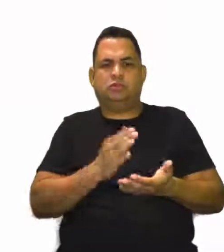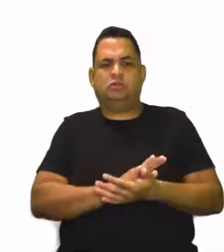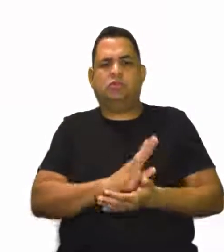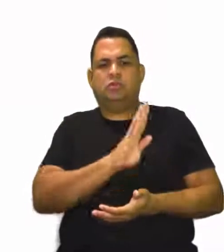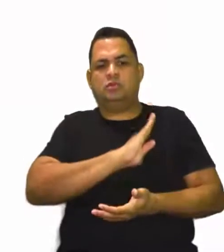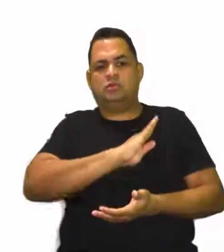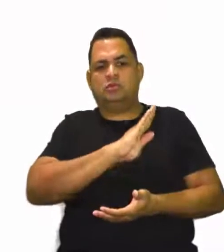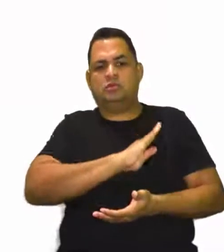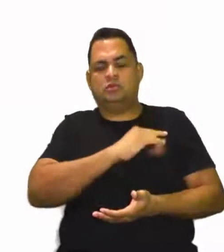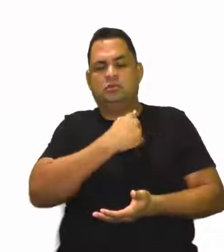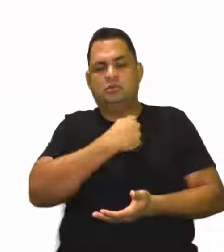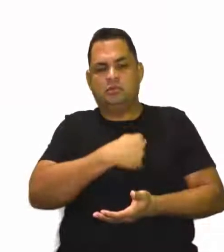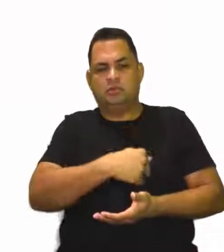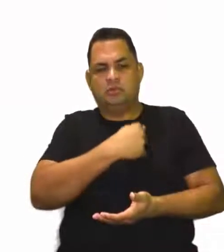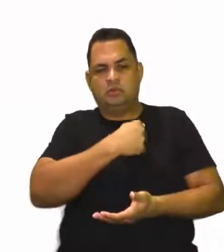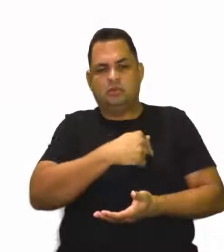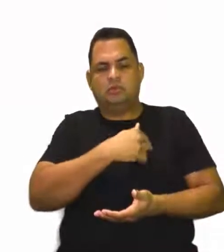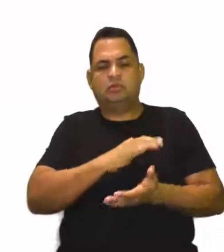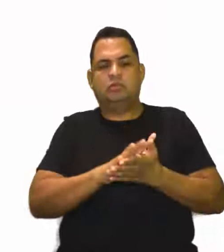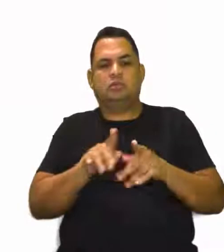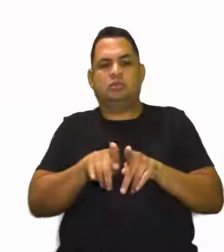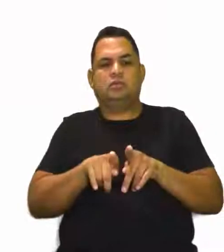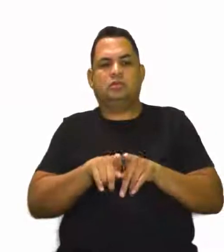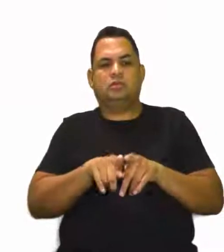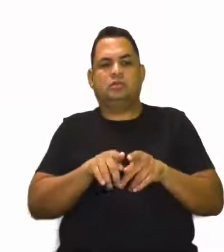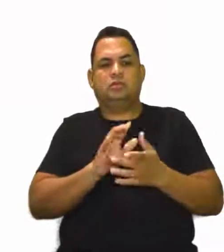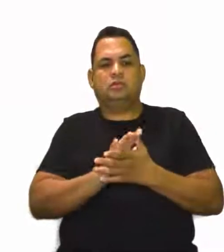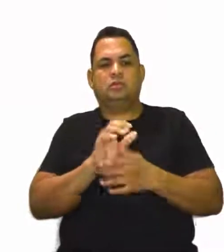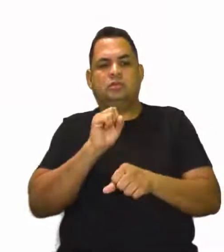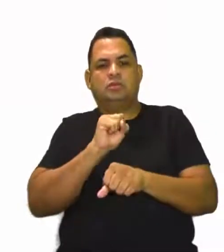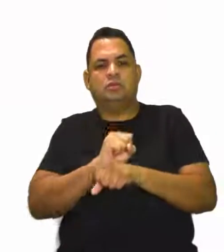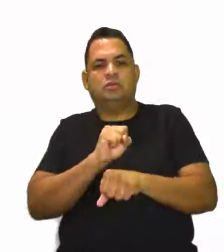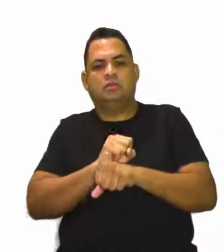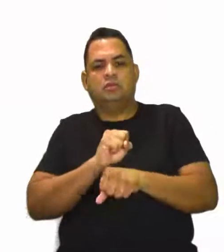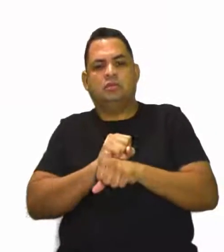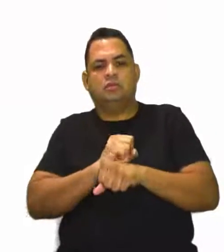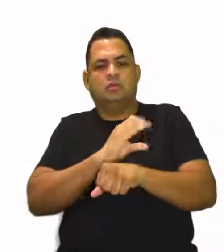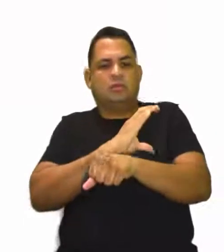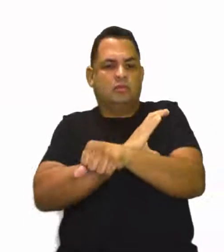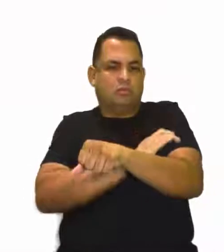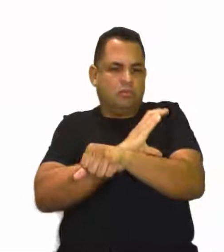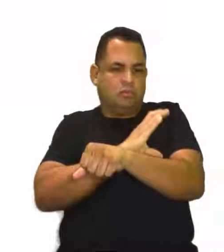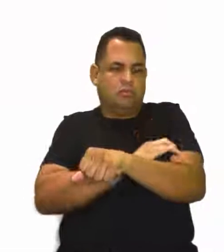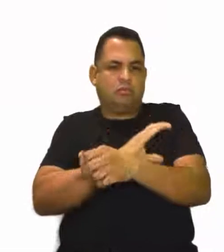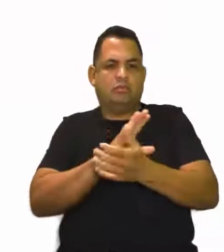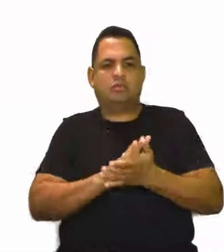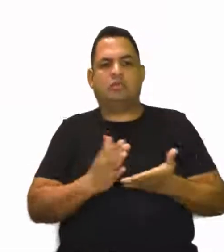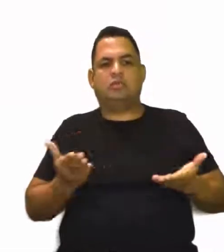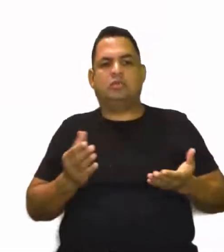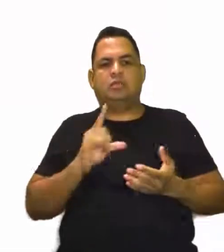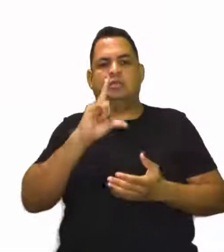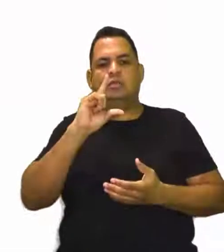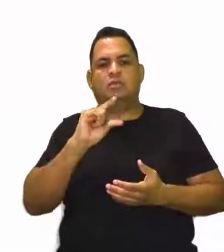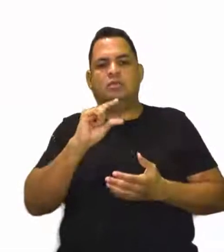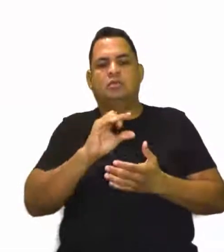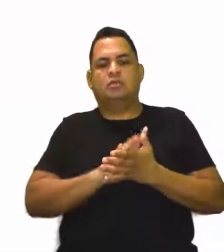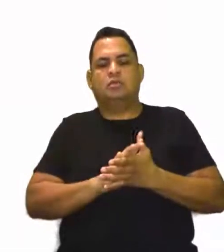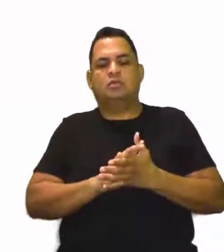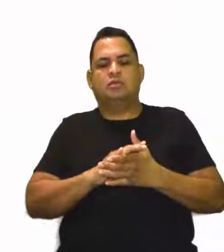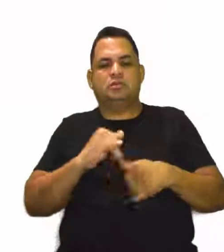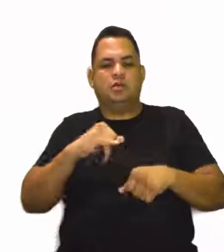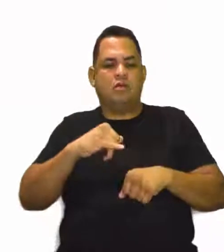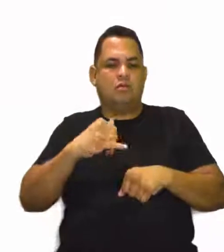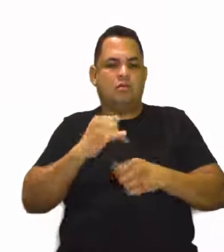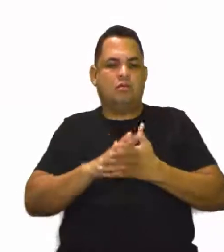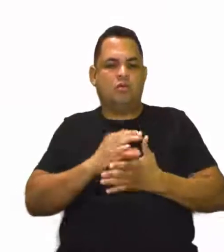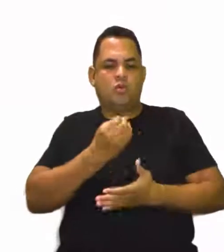vasos coronarianos. Falamos também da estabilização dos níveis pressóricos, diminuição dos